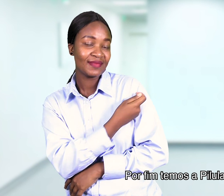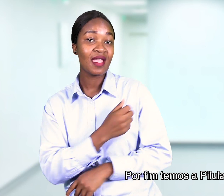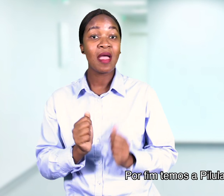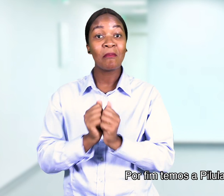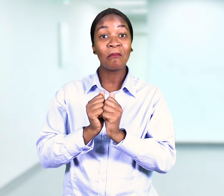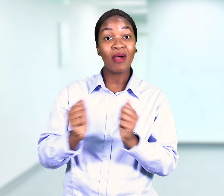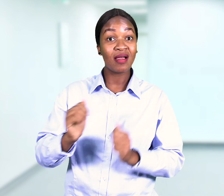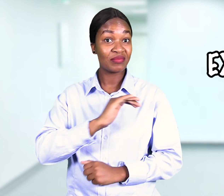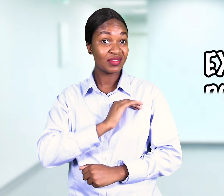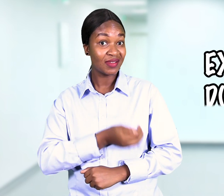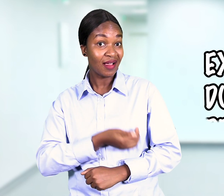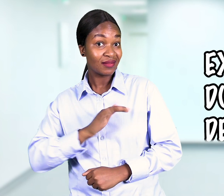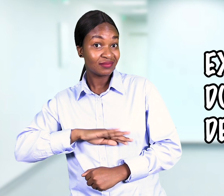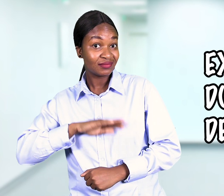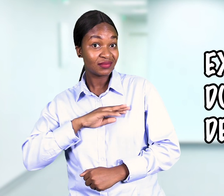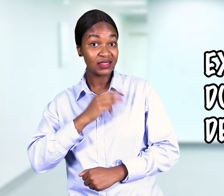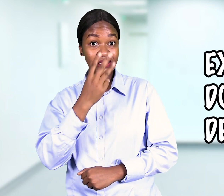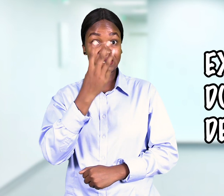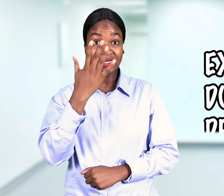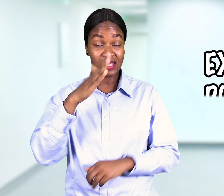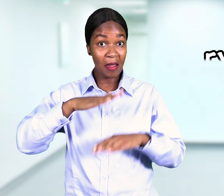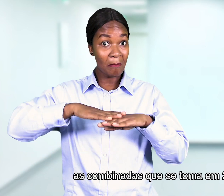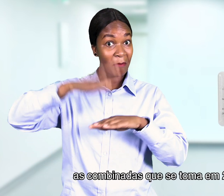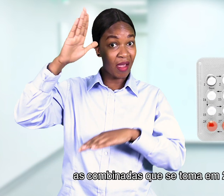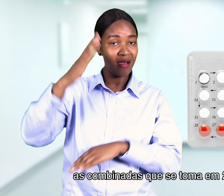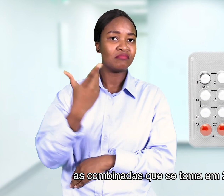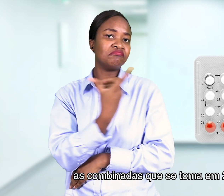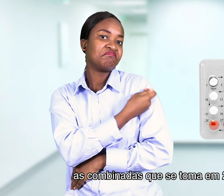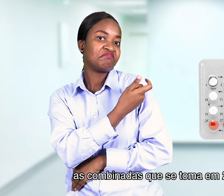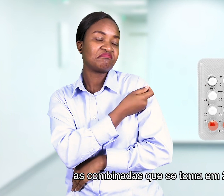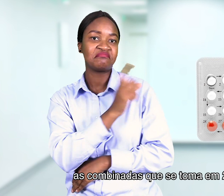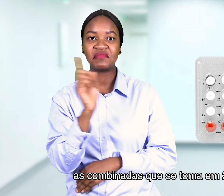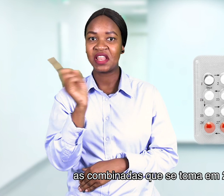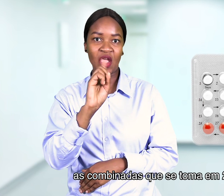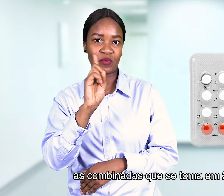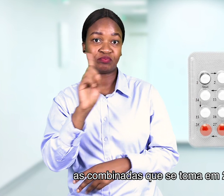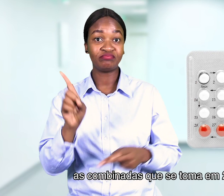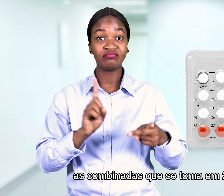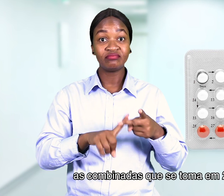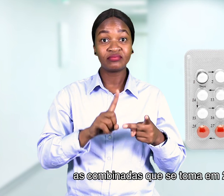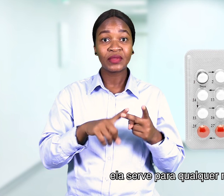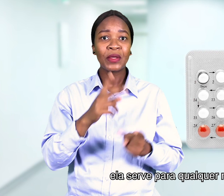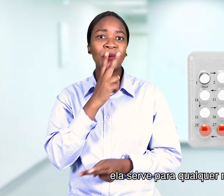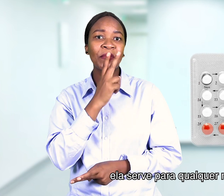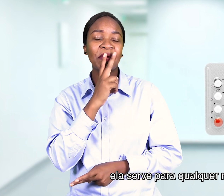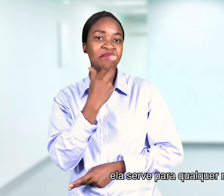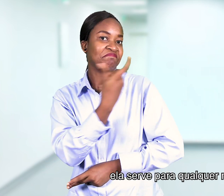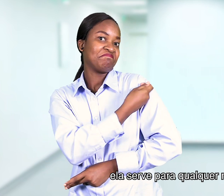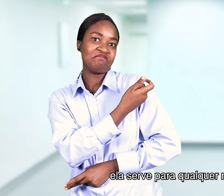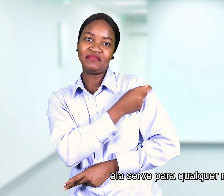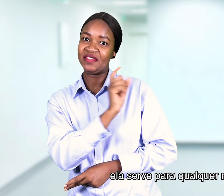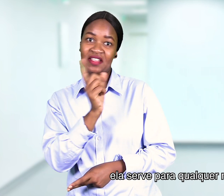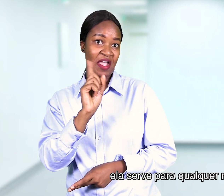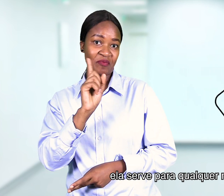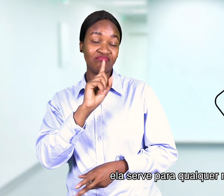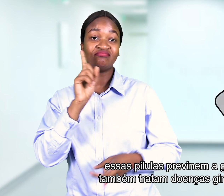pílula. Existem dois tipos de pílulas. As combinadas, que se tomam em 28 dias, ela serve para